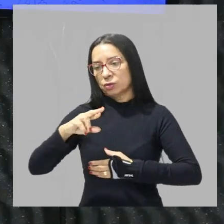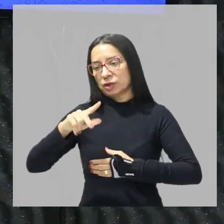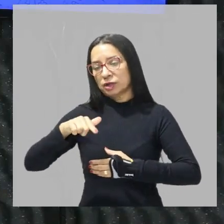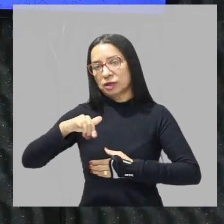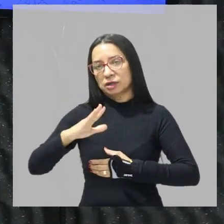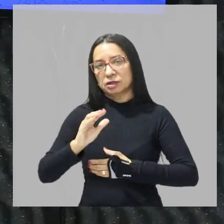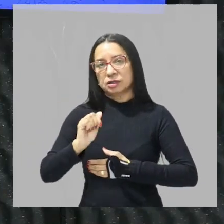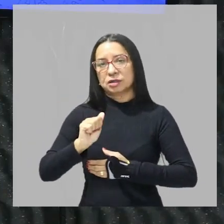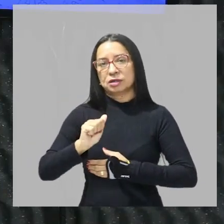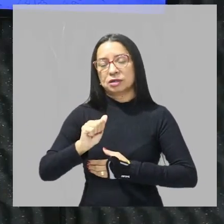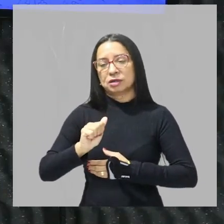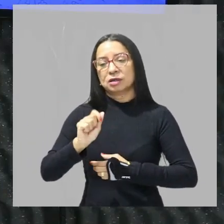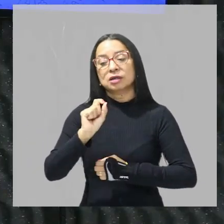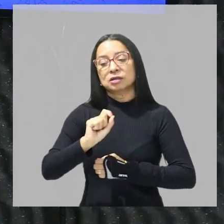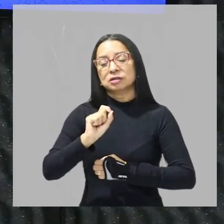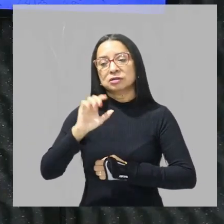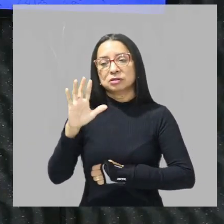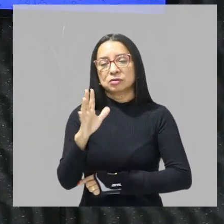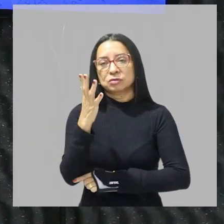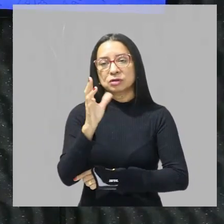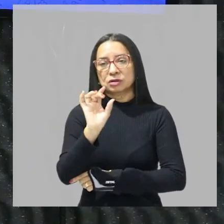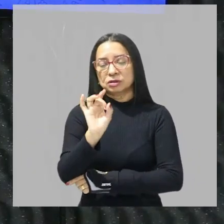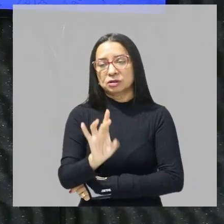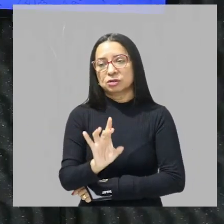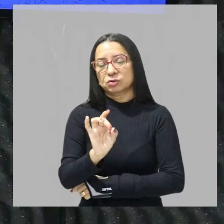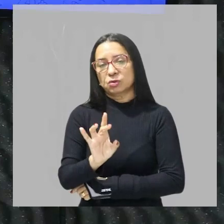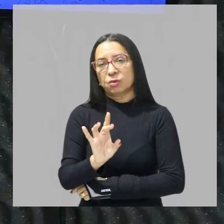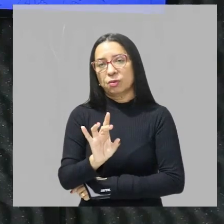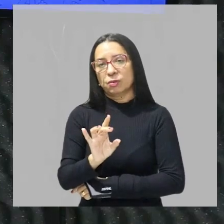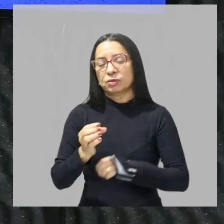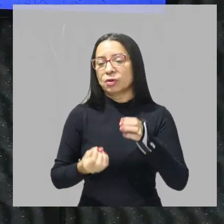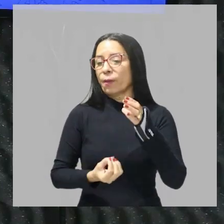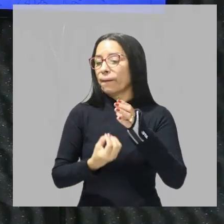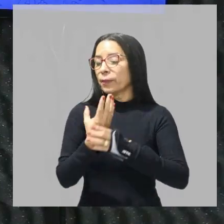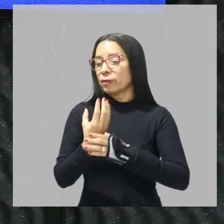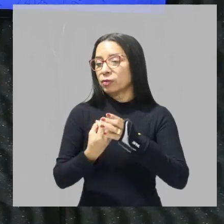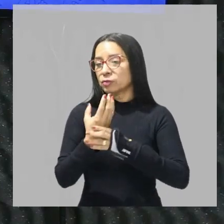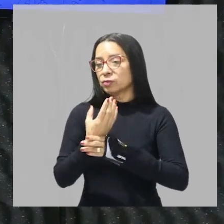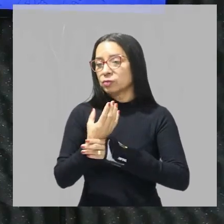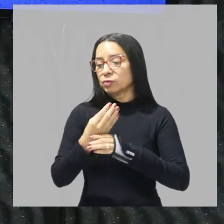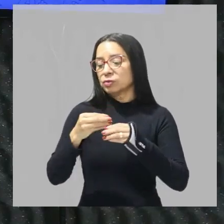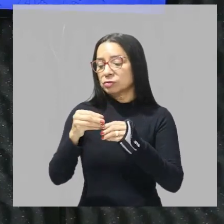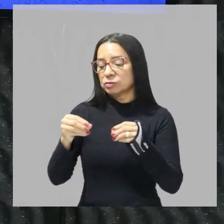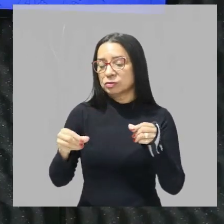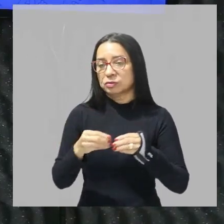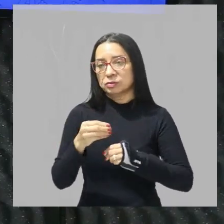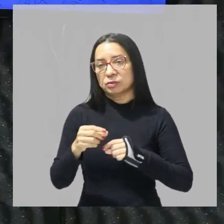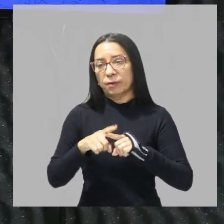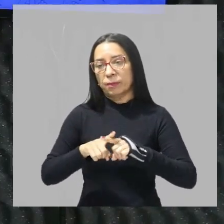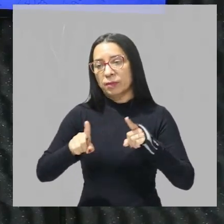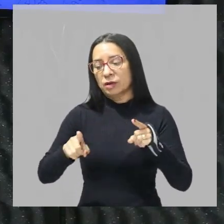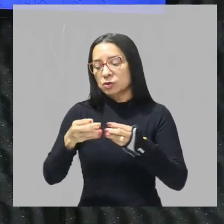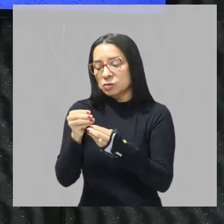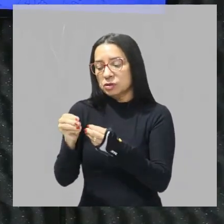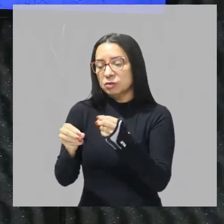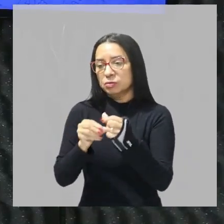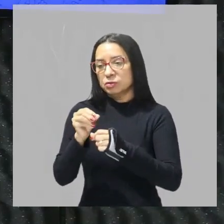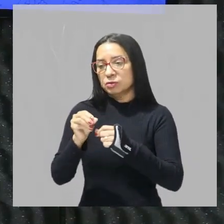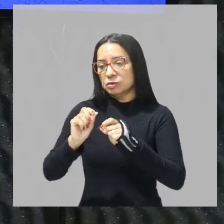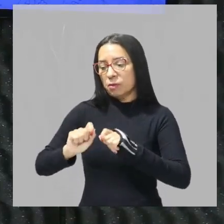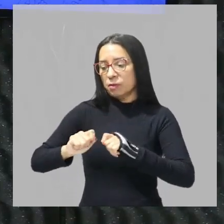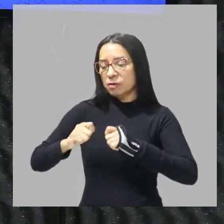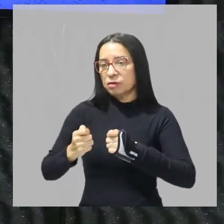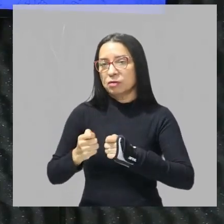certo? E isso acontece não apenas entre os produtores e os decompositores, mas quando os decompositores quebram a